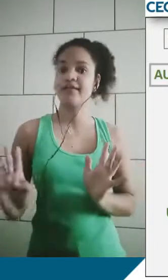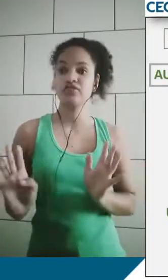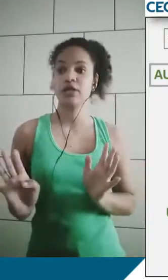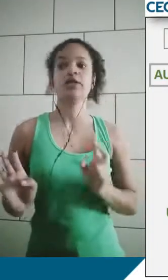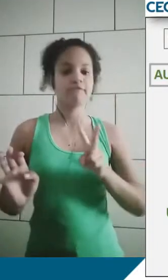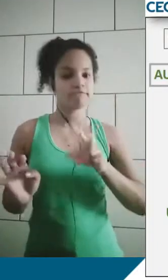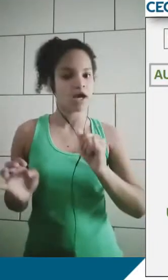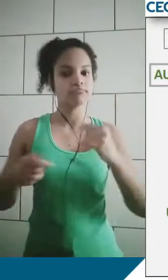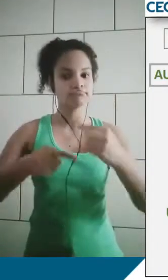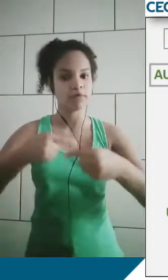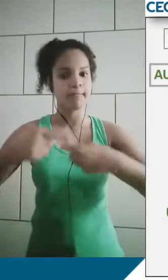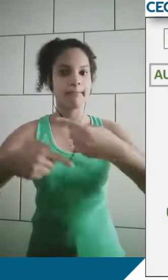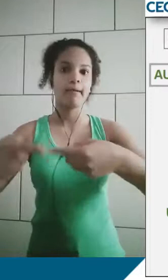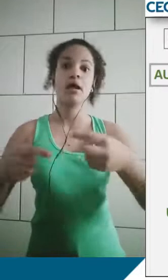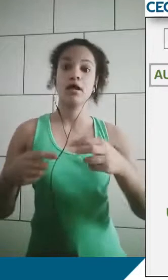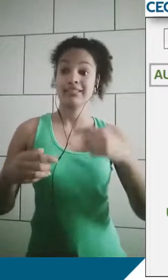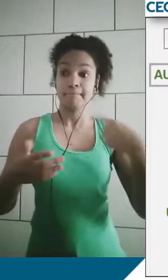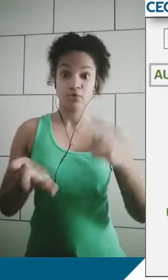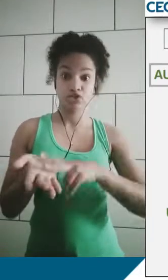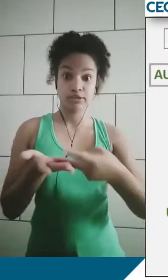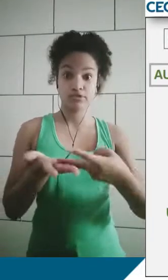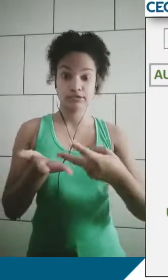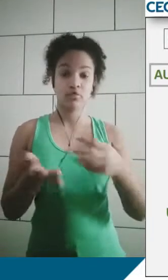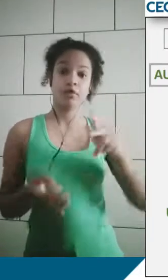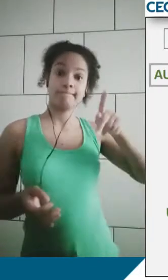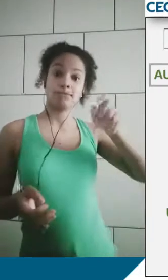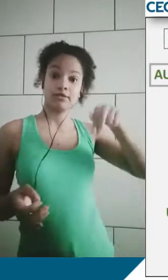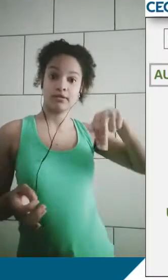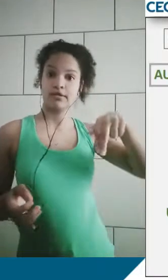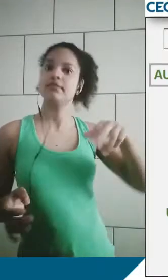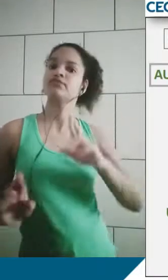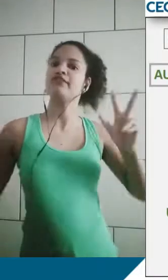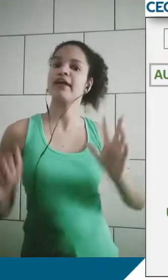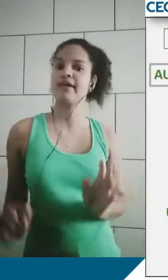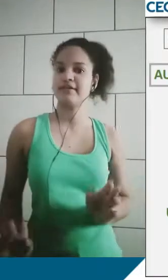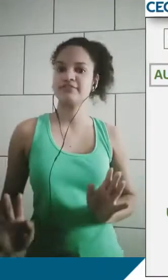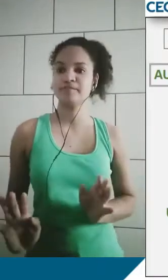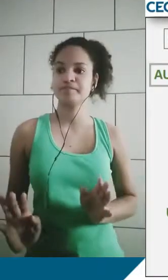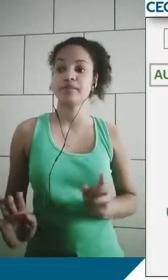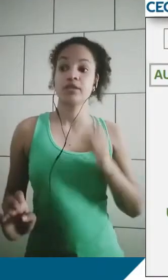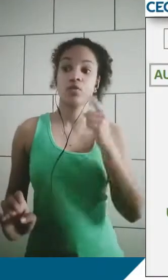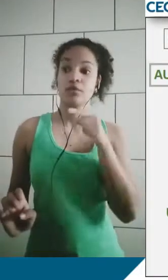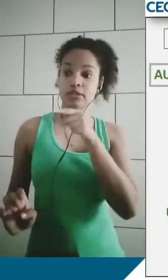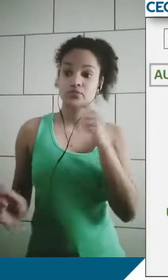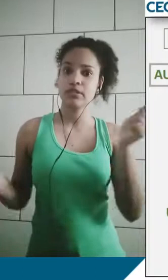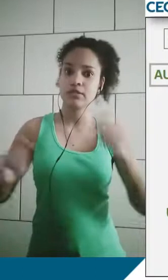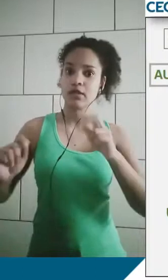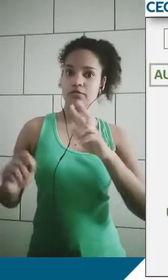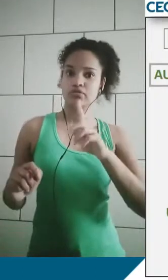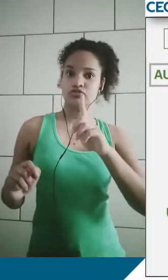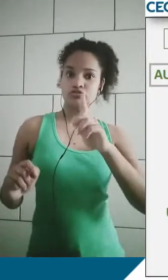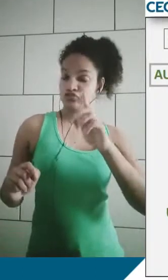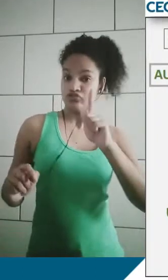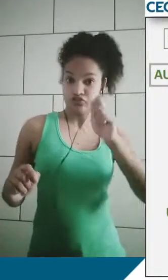após a tradução, proteínas diferentes. Isso implica em um mesmo gene sendo capaz de codificar